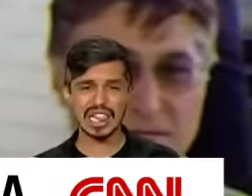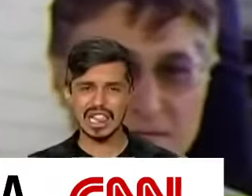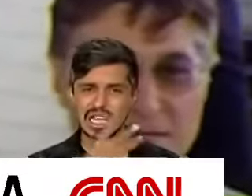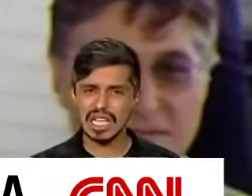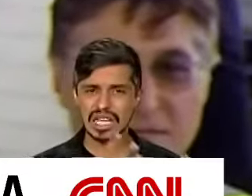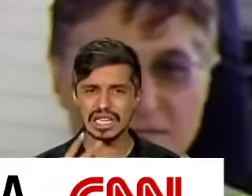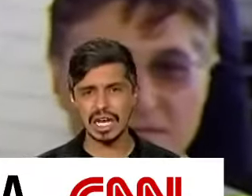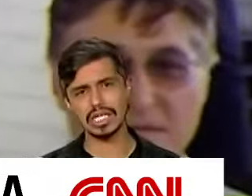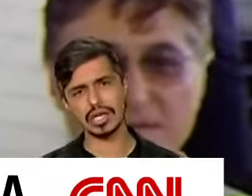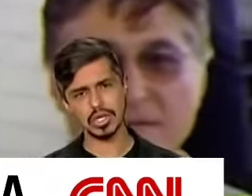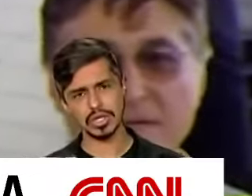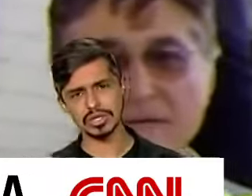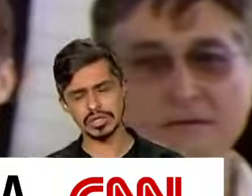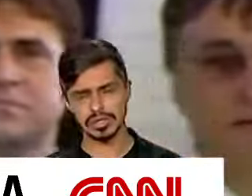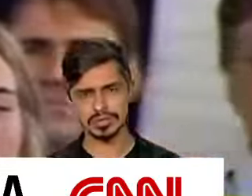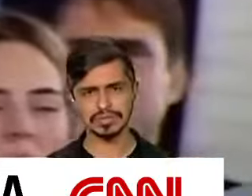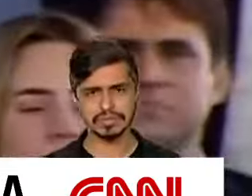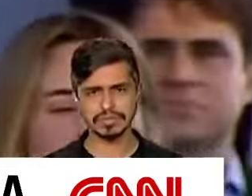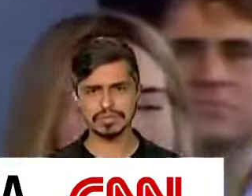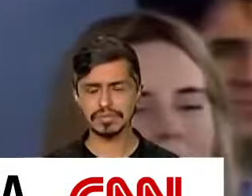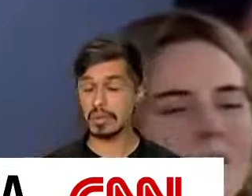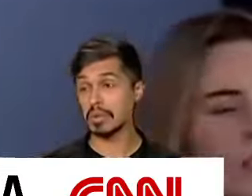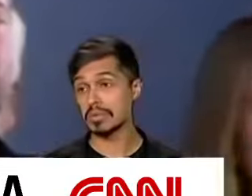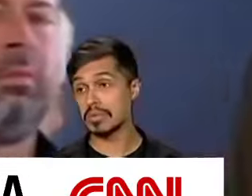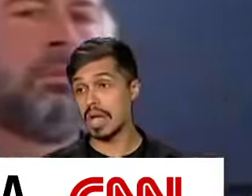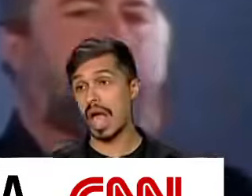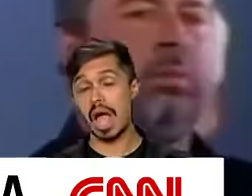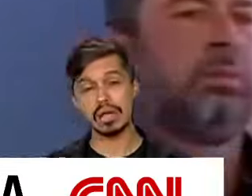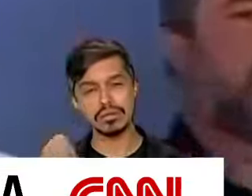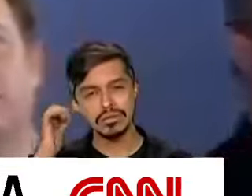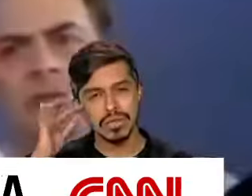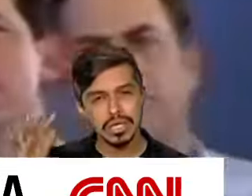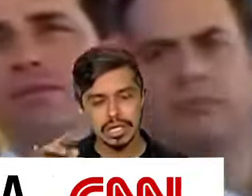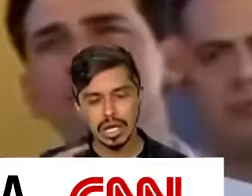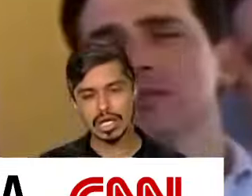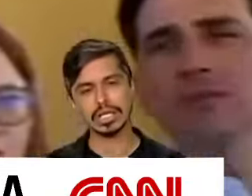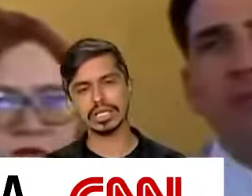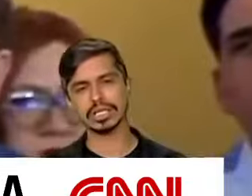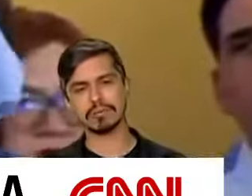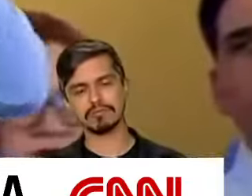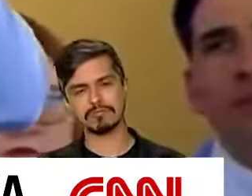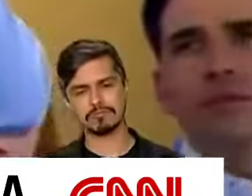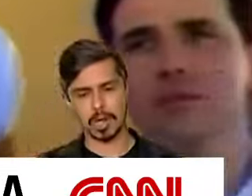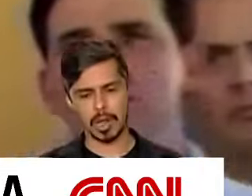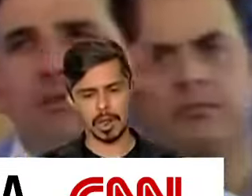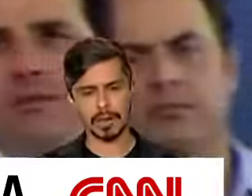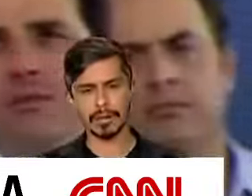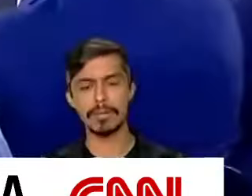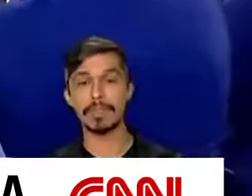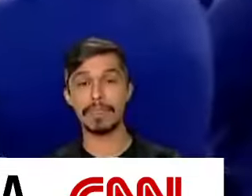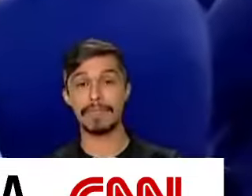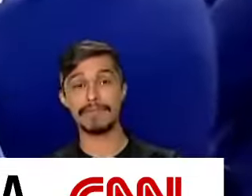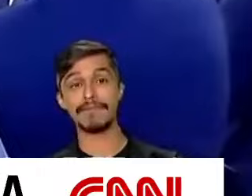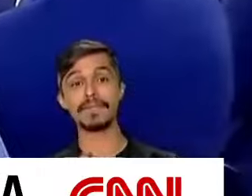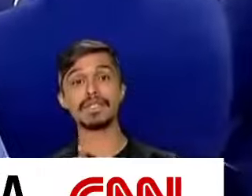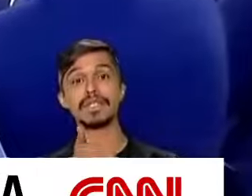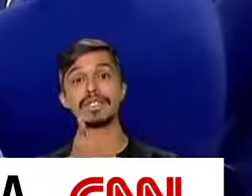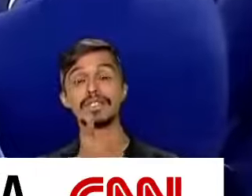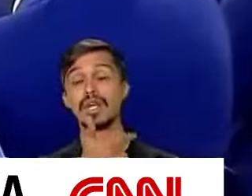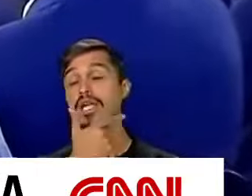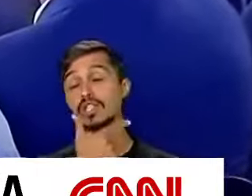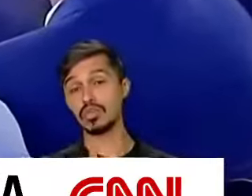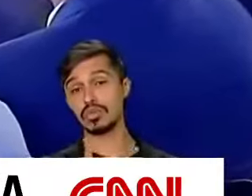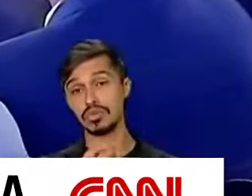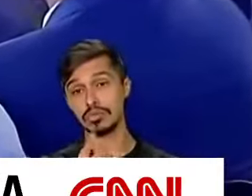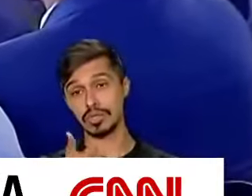33 reuniões. Quando eu imaginei que esta ferrovia fosse inaugurada em